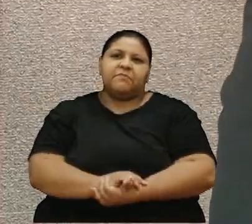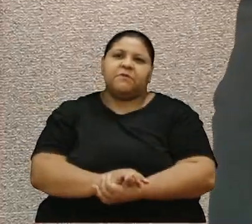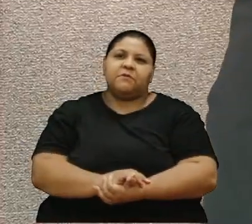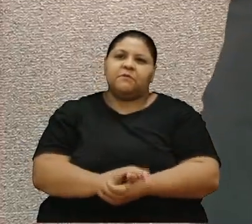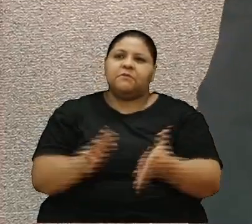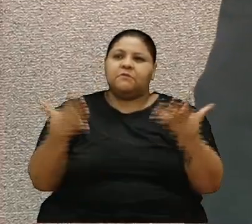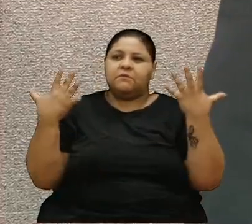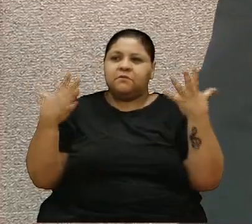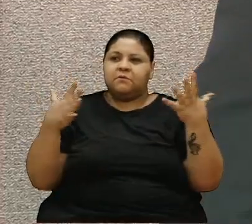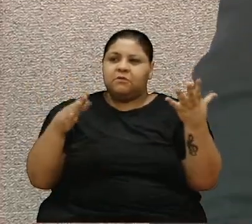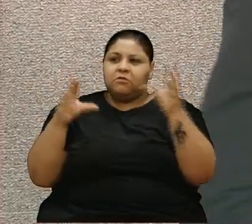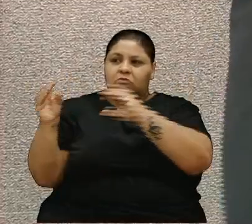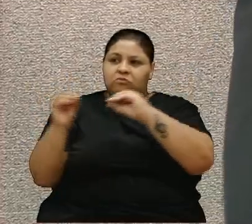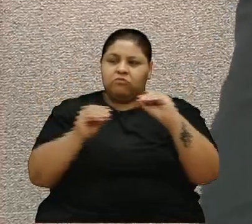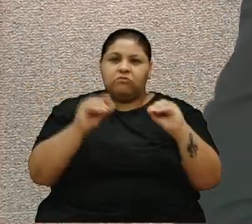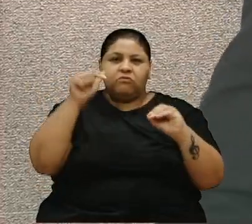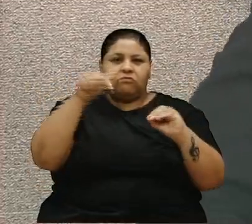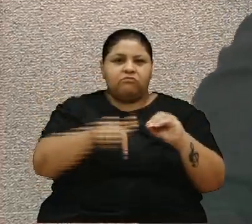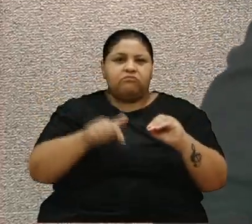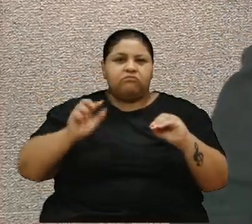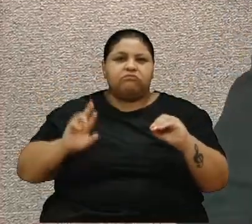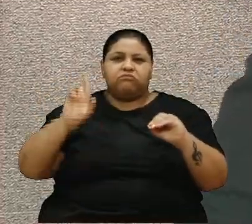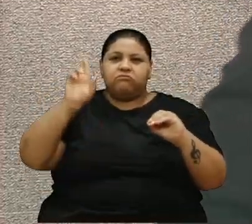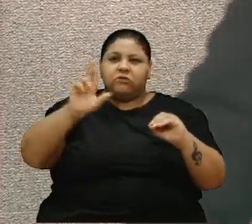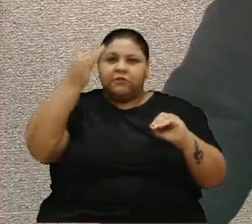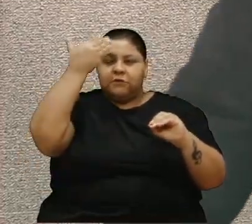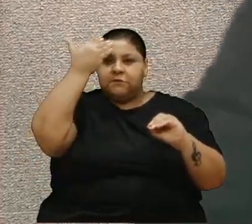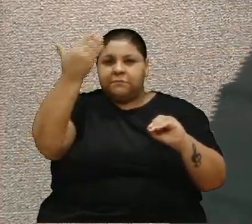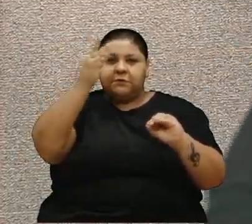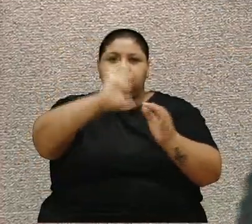parabéns por terem vindo aqui, isso muito nos representa. Obrigado.